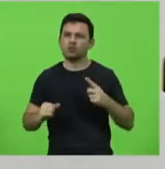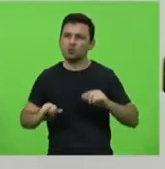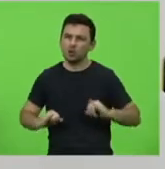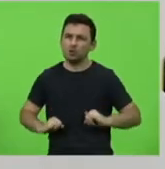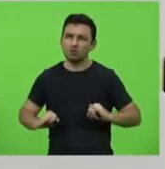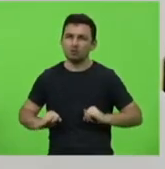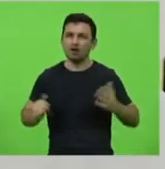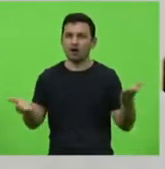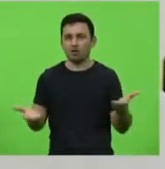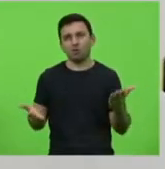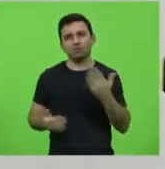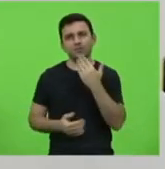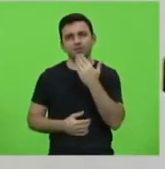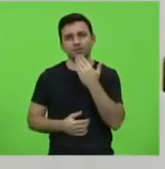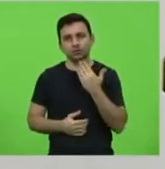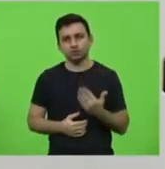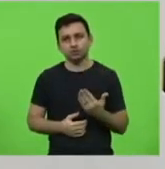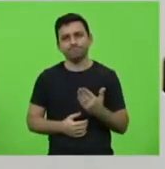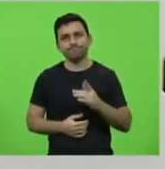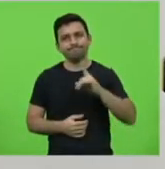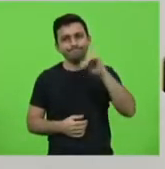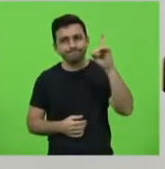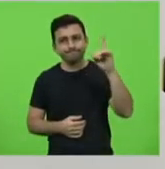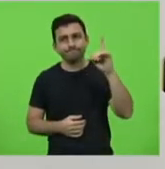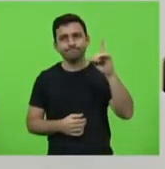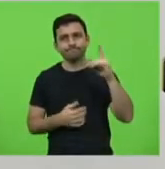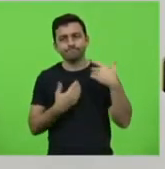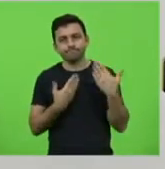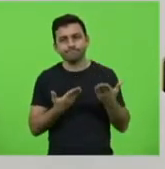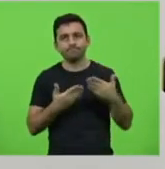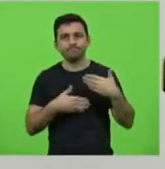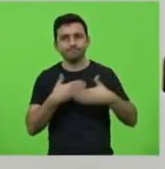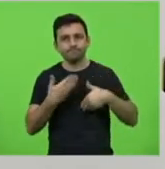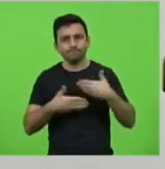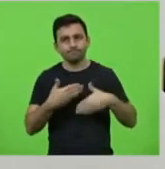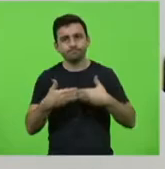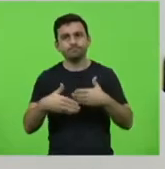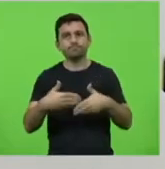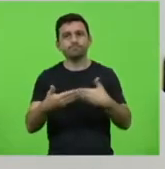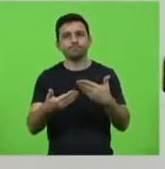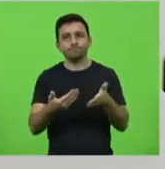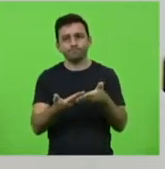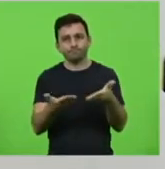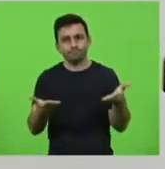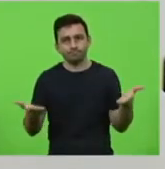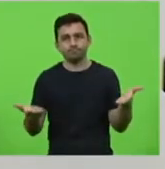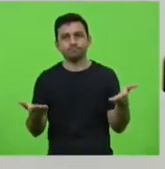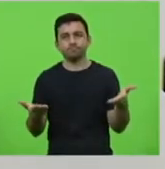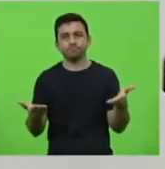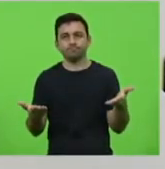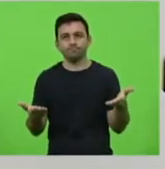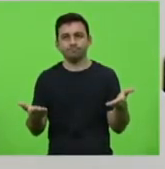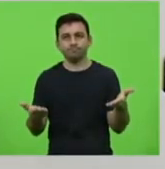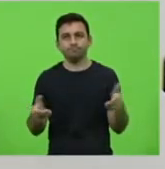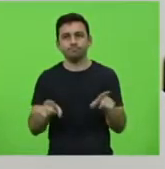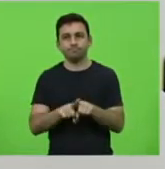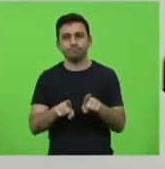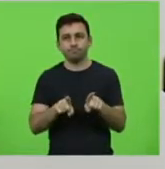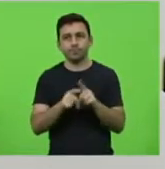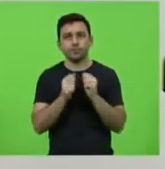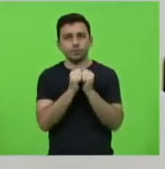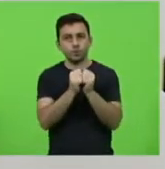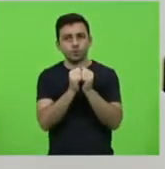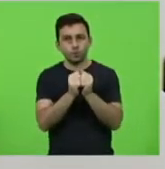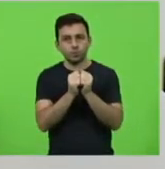e pedir, né, que Deus encaminhe bem a alma, que esteja bem acompanhado. E